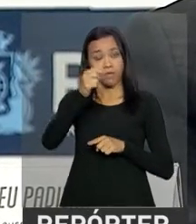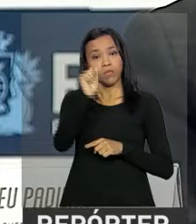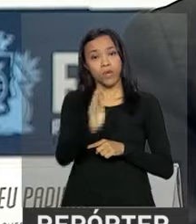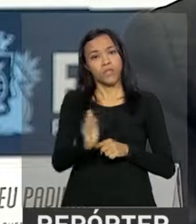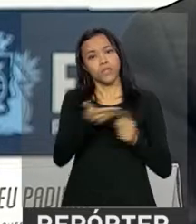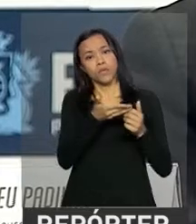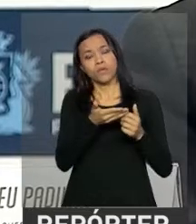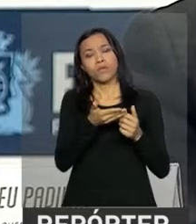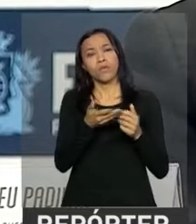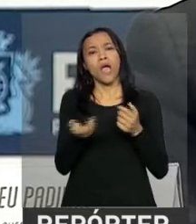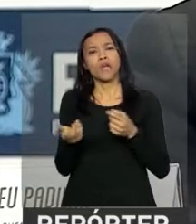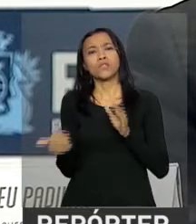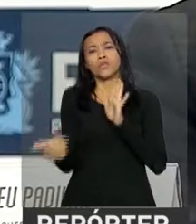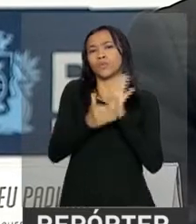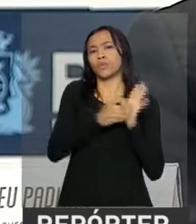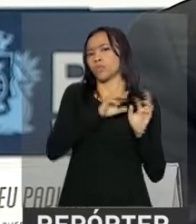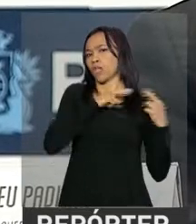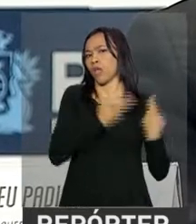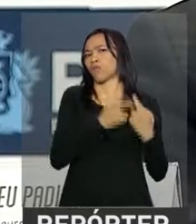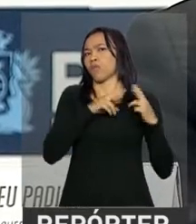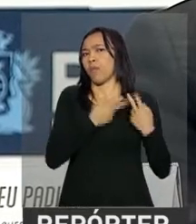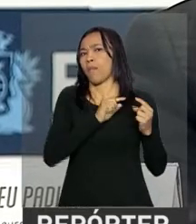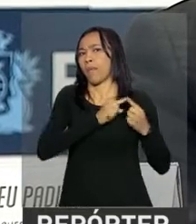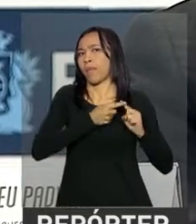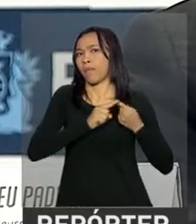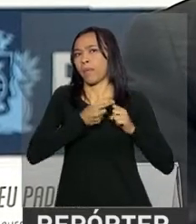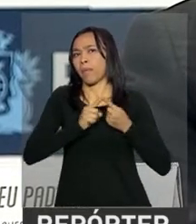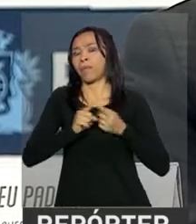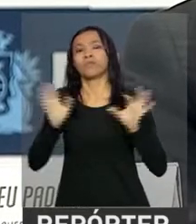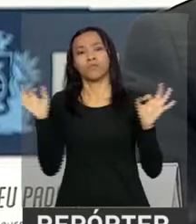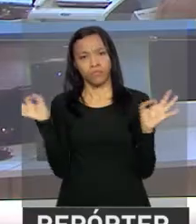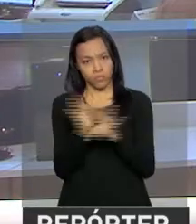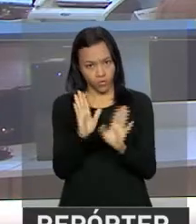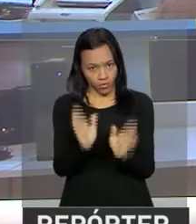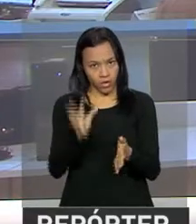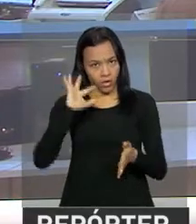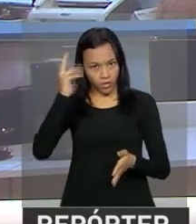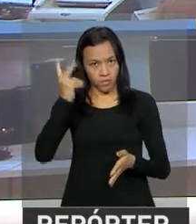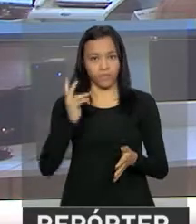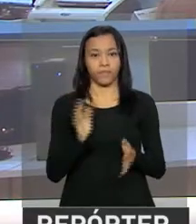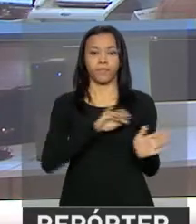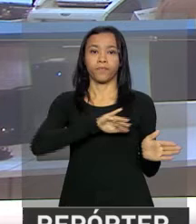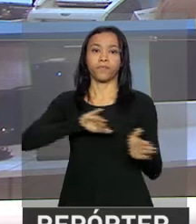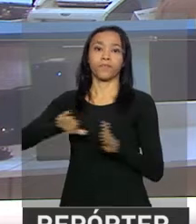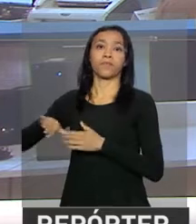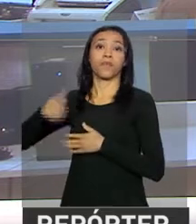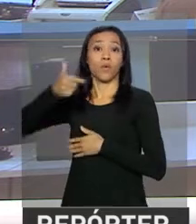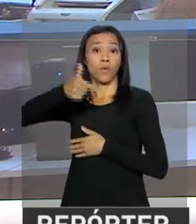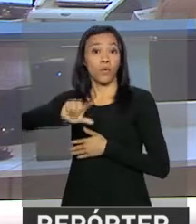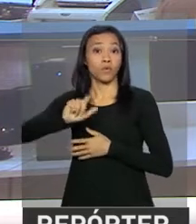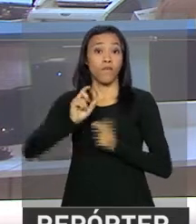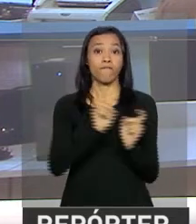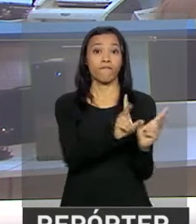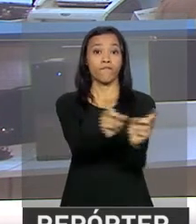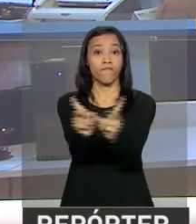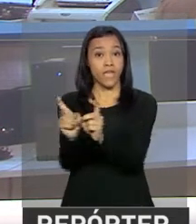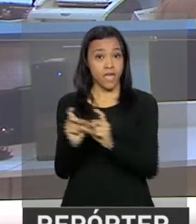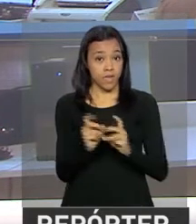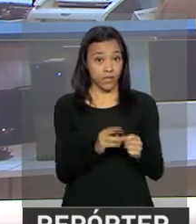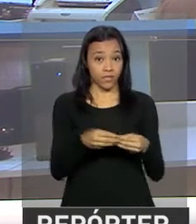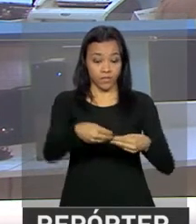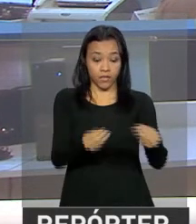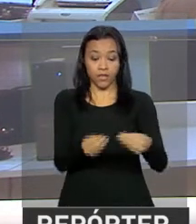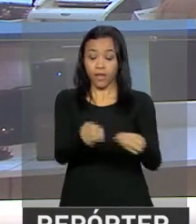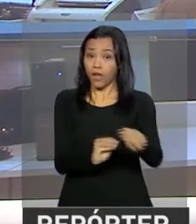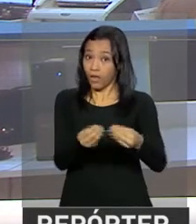durante as últimas reuniões e está totalmente solucionada. E sobre a venda de ingressos das Paralimpíadas,